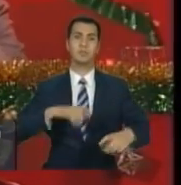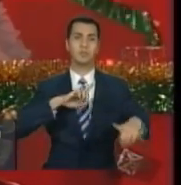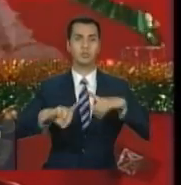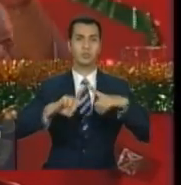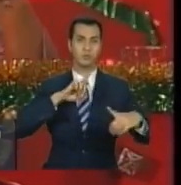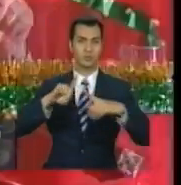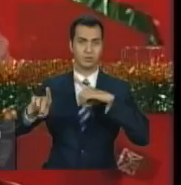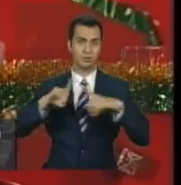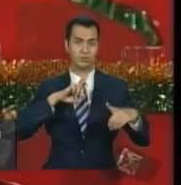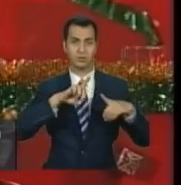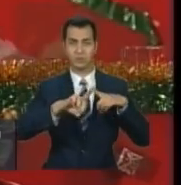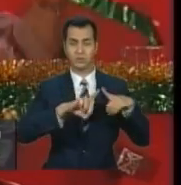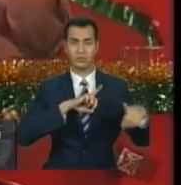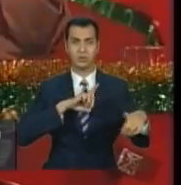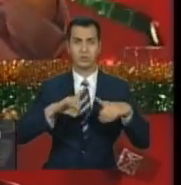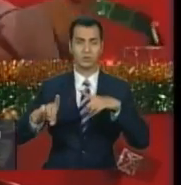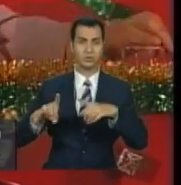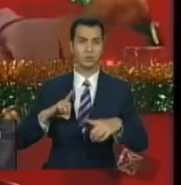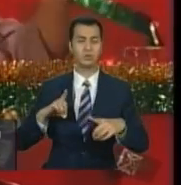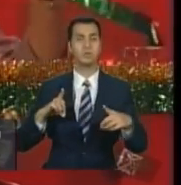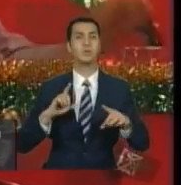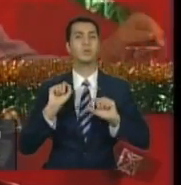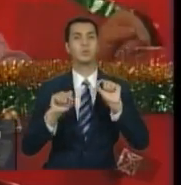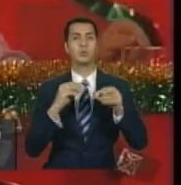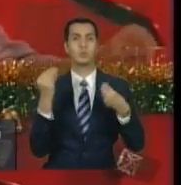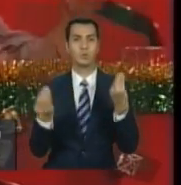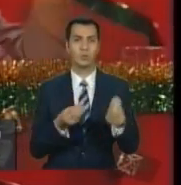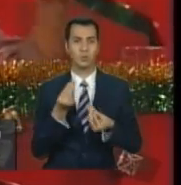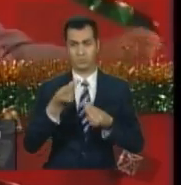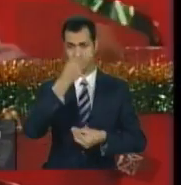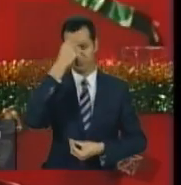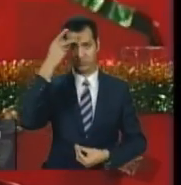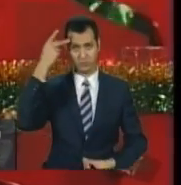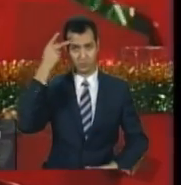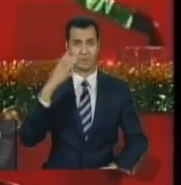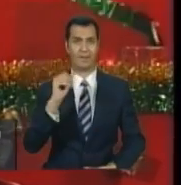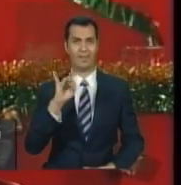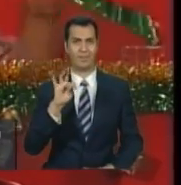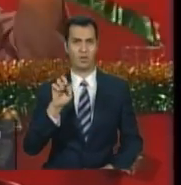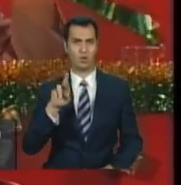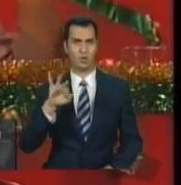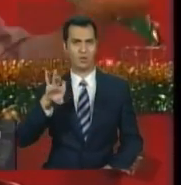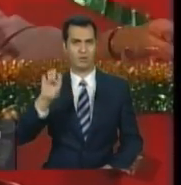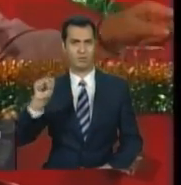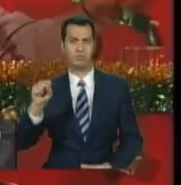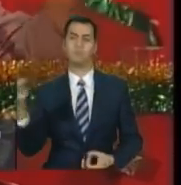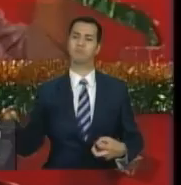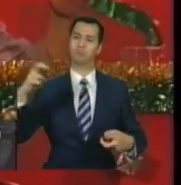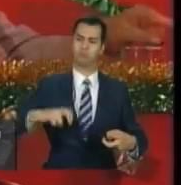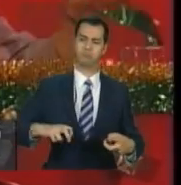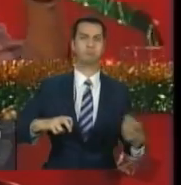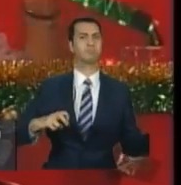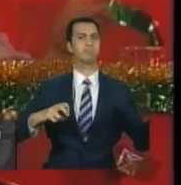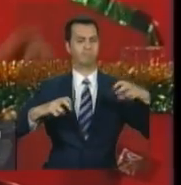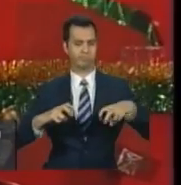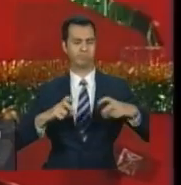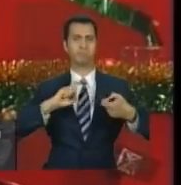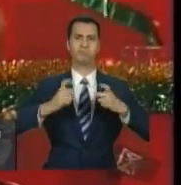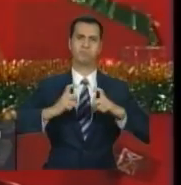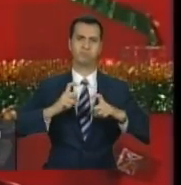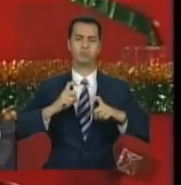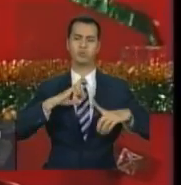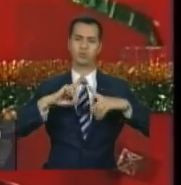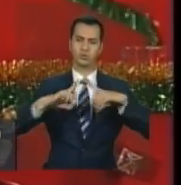isso, colocando catadores na mesa para defenderem as suas posições e para que a gente ache um